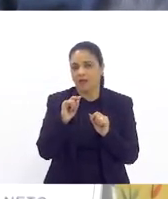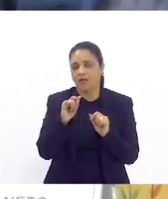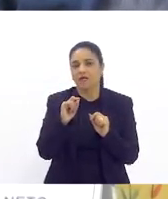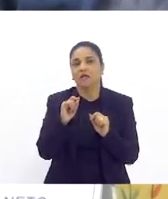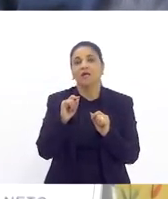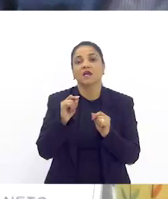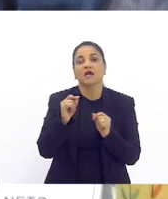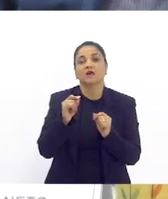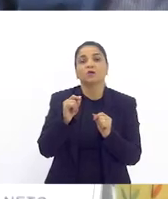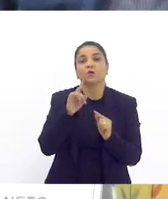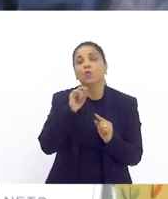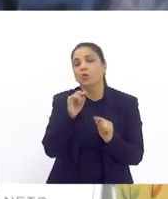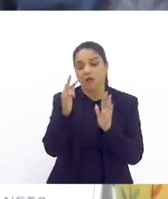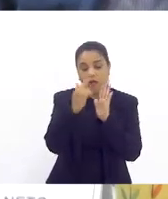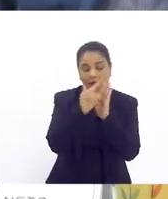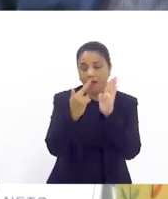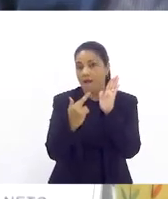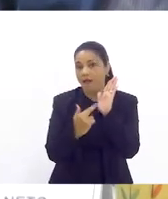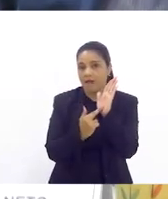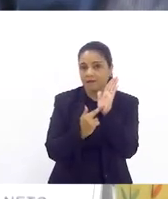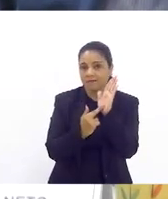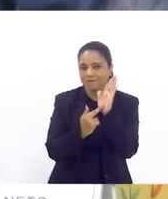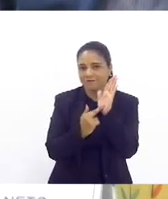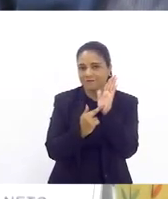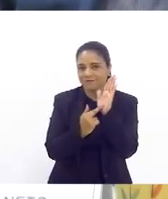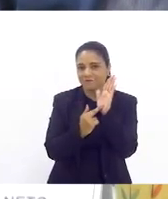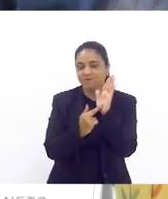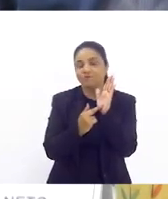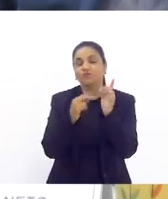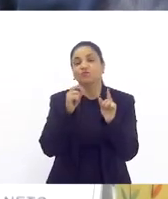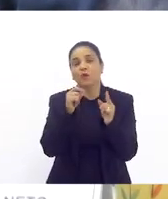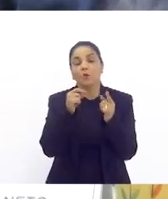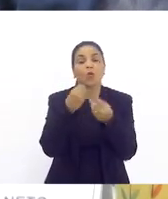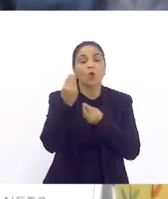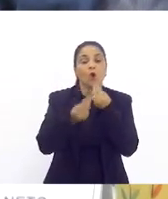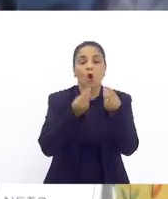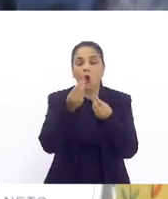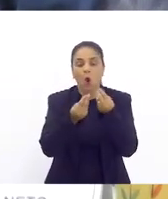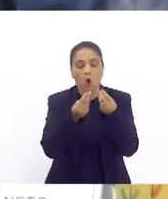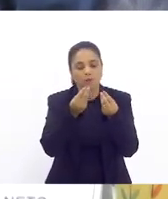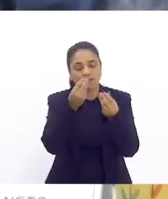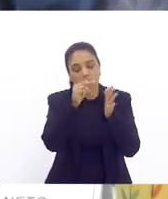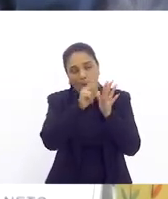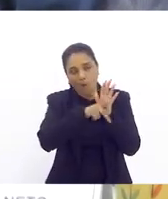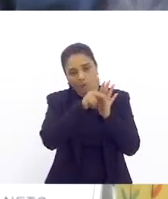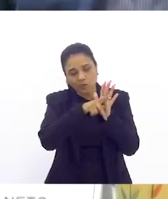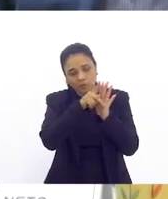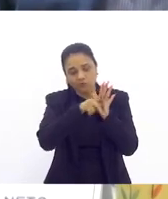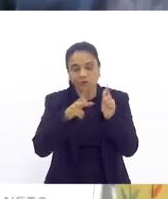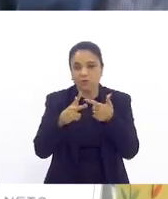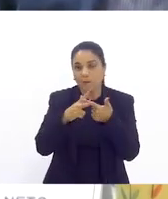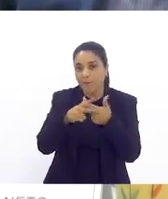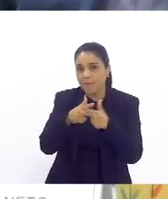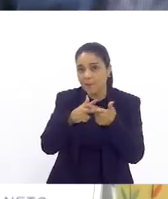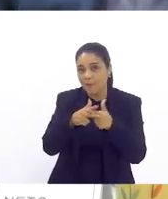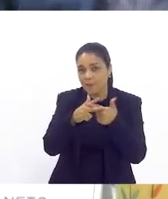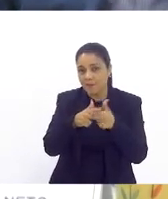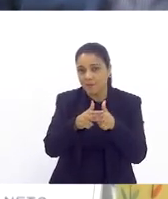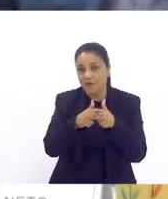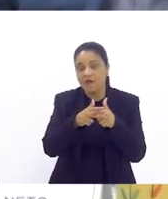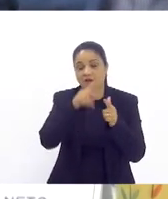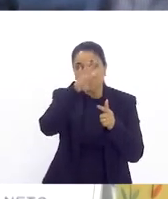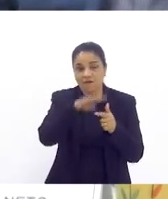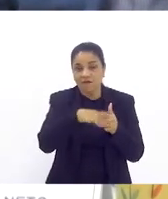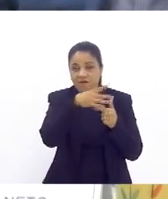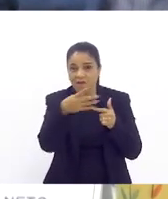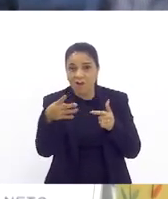normatização do que são é os itinerários formativos e de como vai se dar esse rearranjo da carga horária